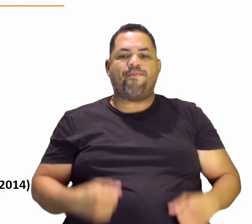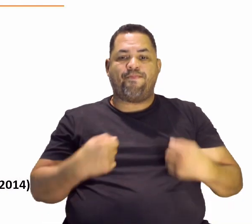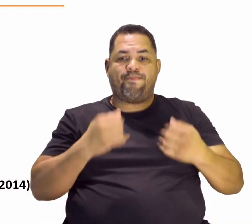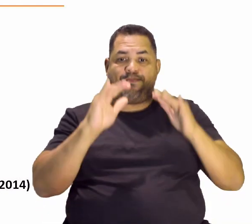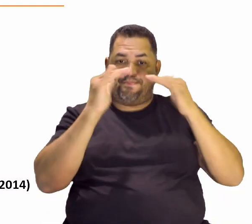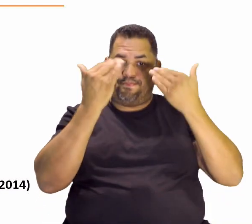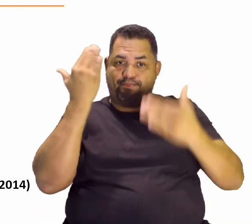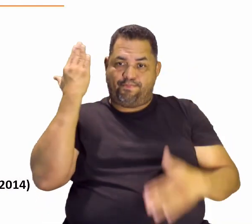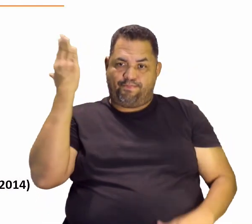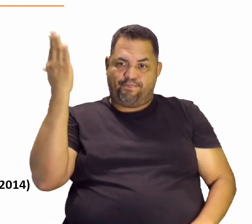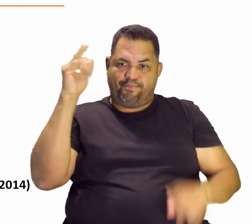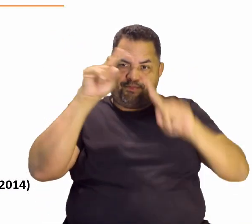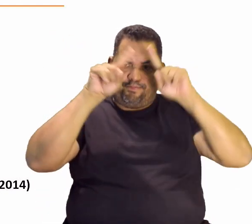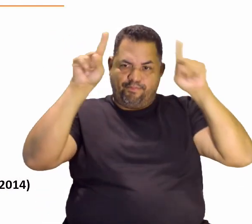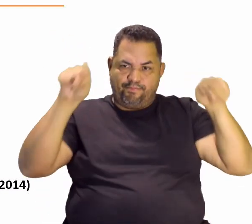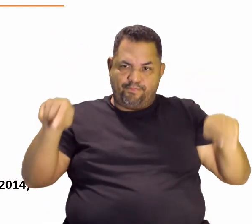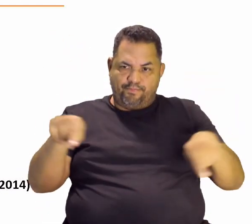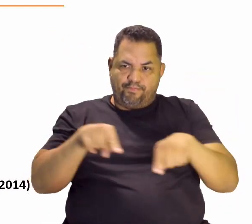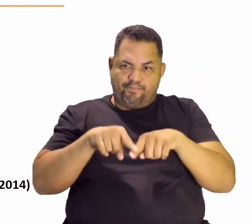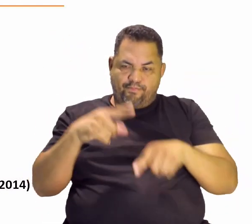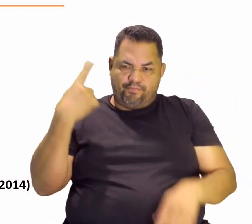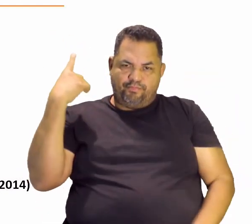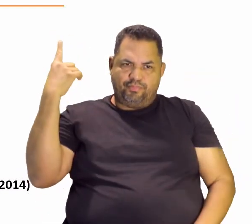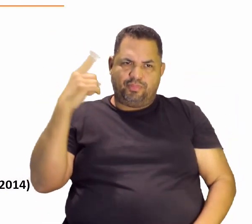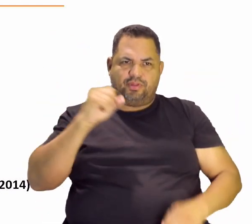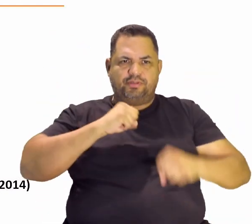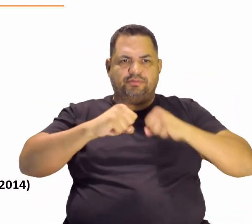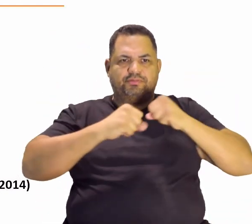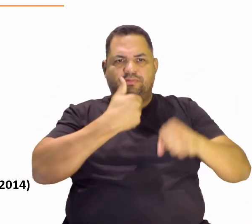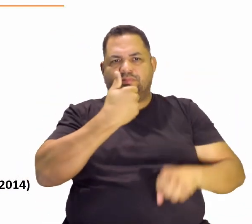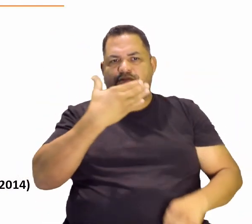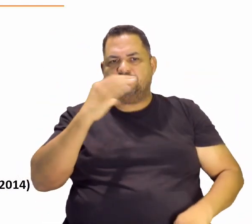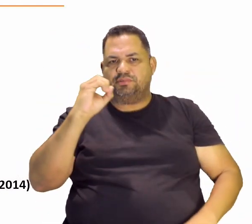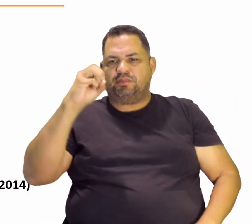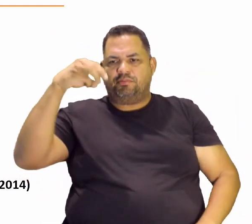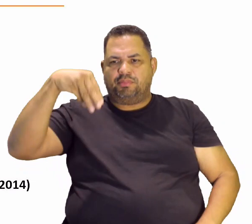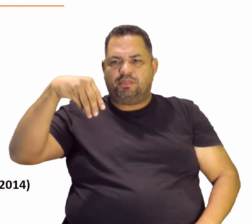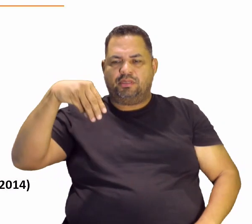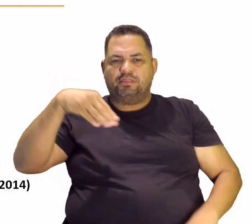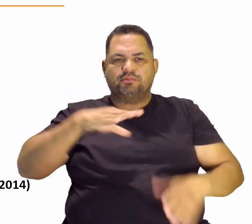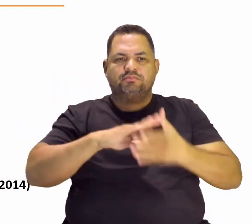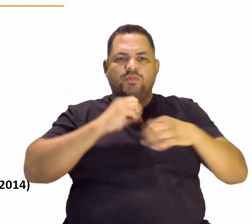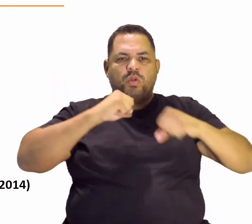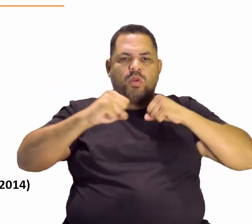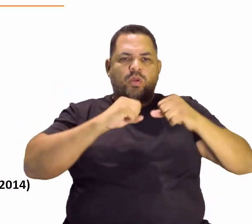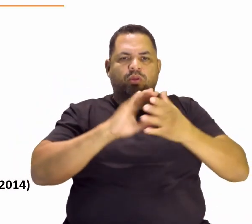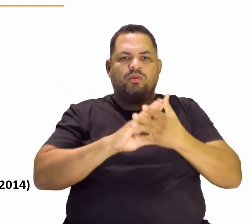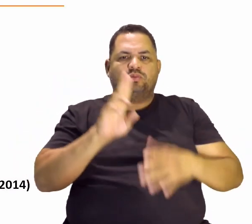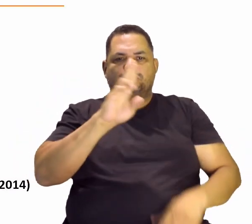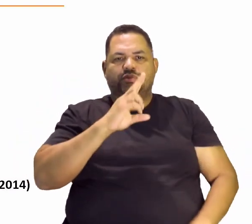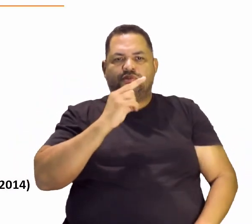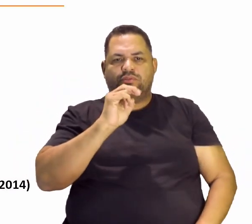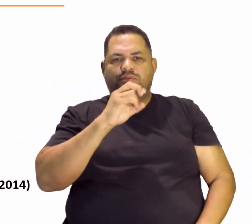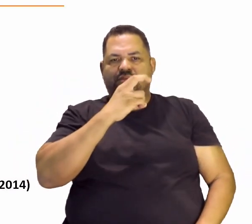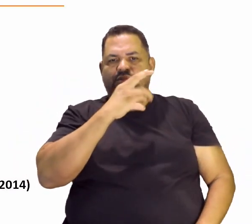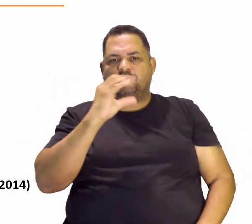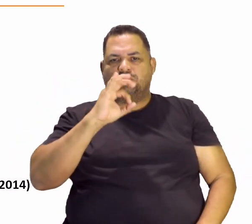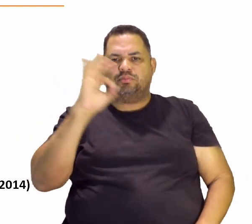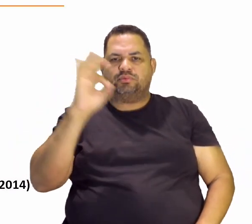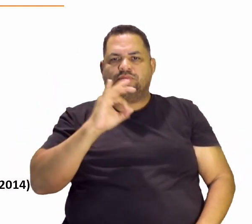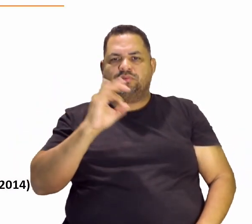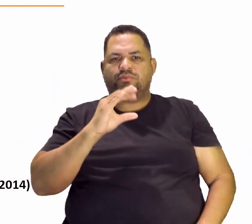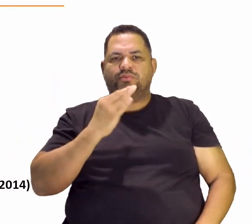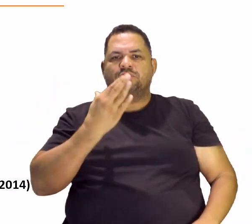aqui nessa tabela, né? Então, se eu realizo uma corrida, por exemplo, de 100 metros, eu vou usar 50% de fosfocreatina e